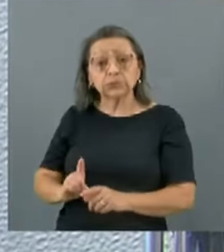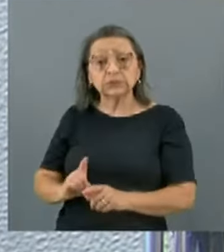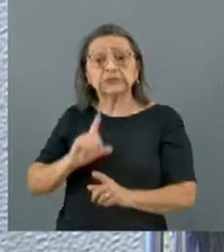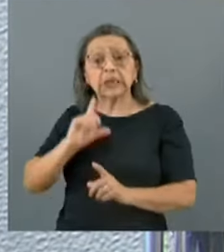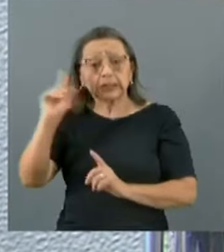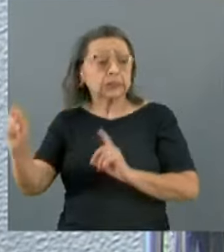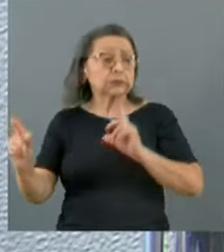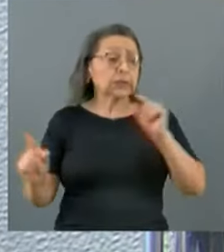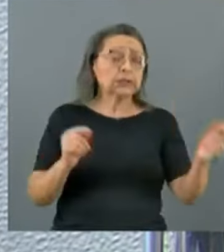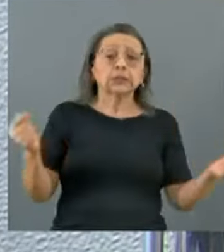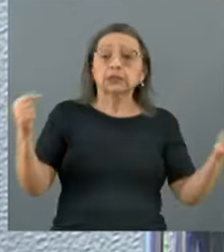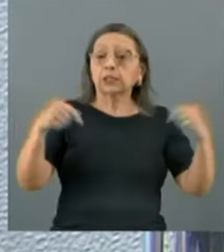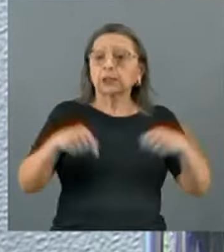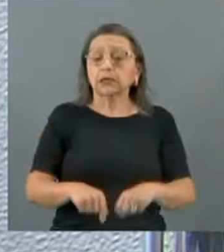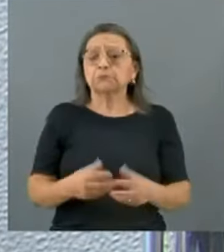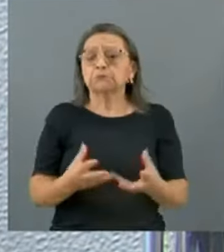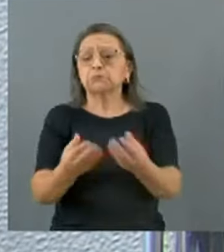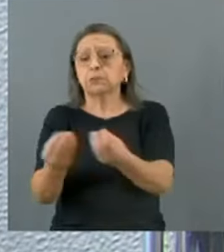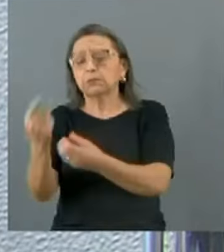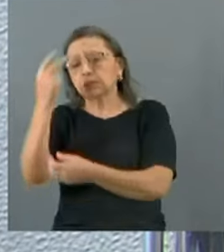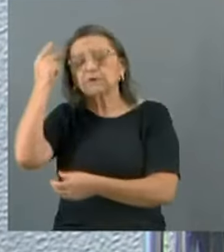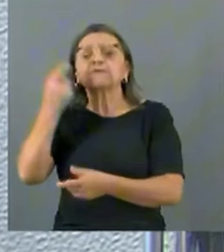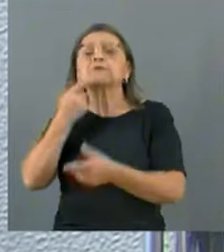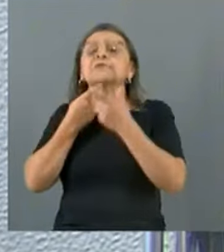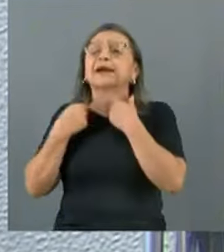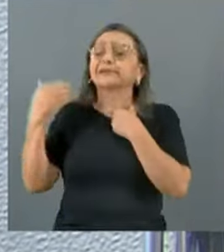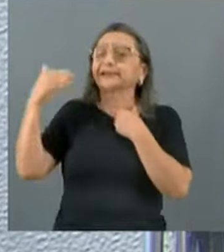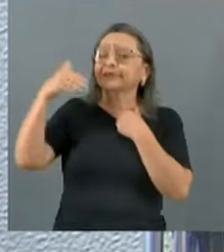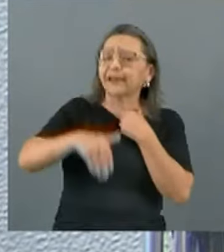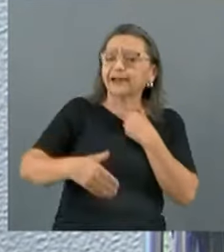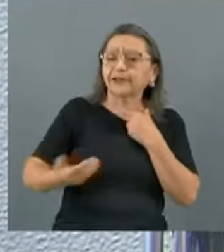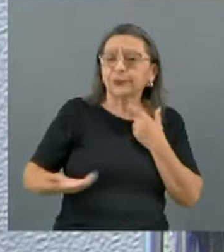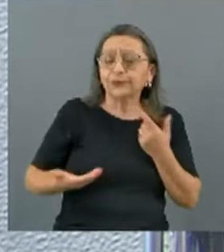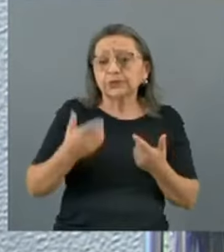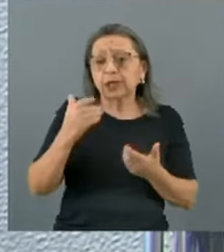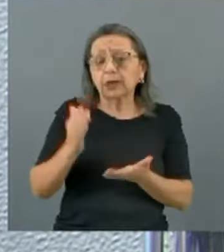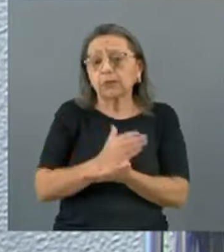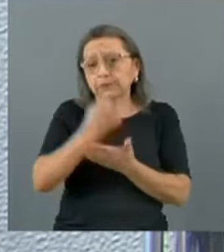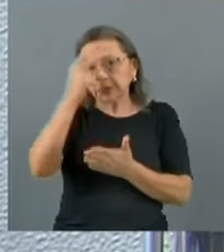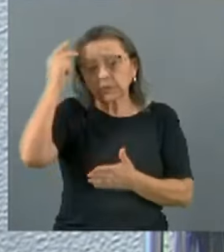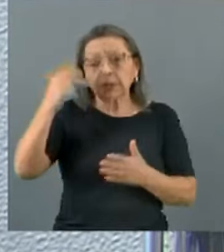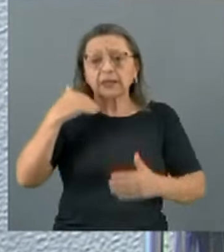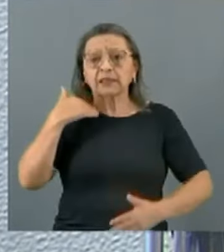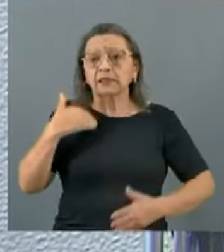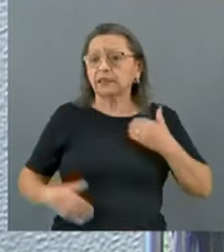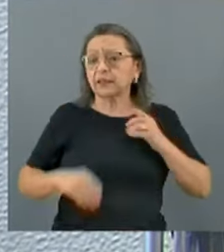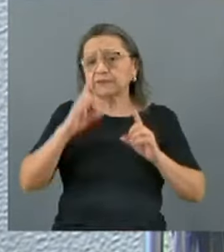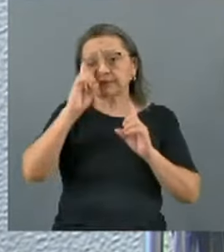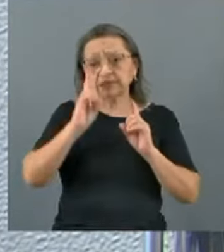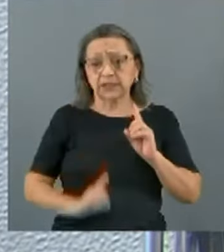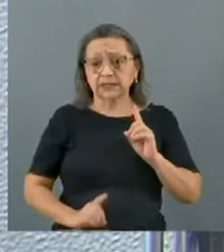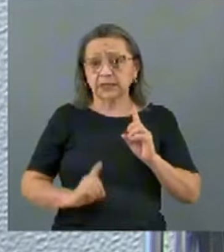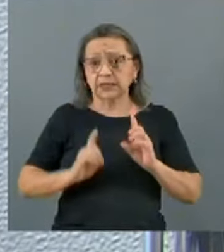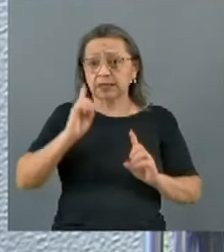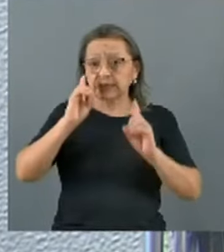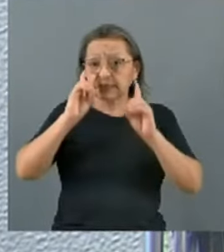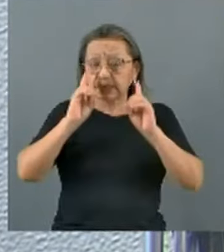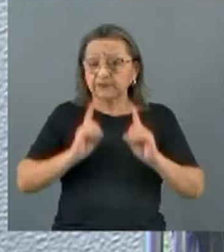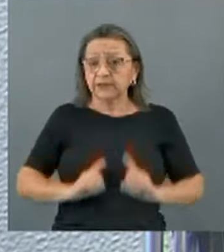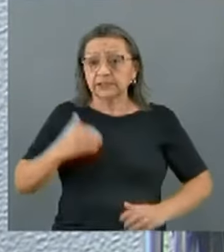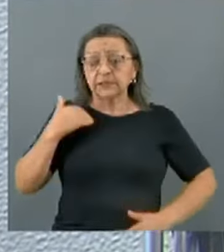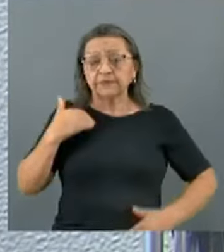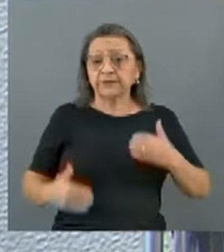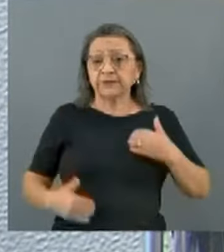aqui hoje, algumas cadeirantes, mas o que eu digo, não vá. O entorno do Senado Federal não permite